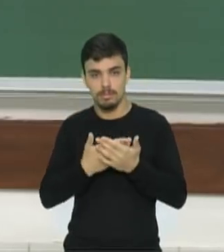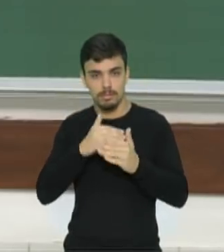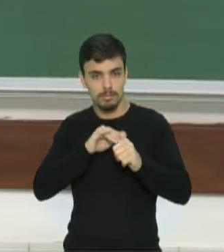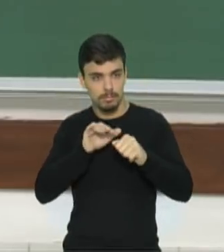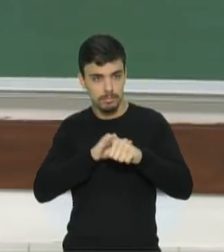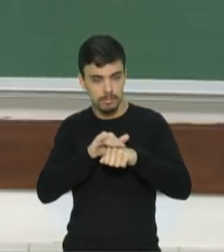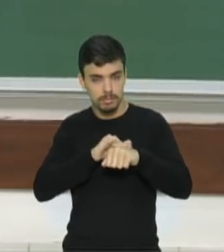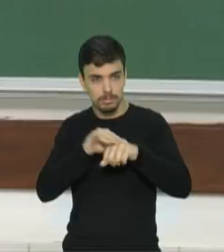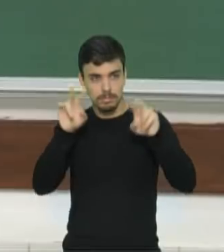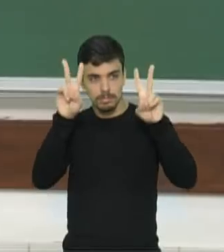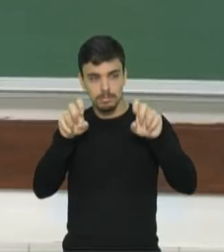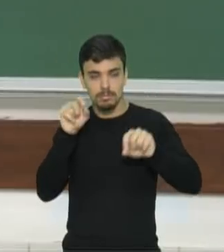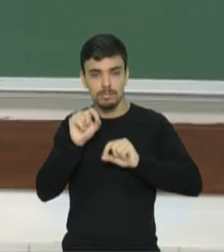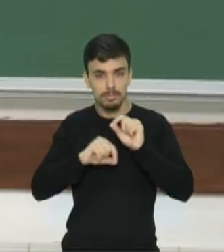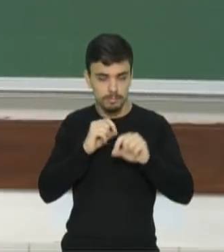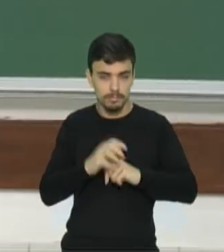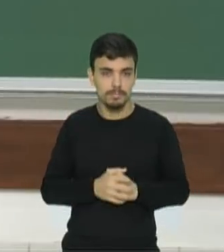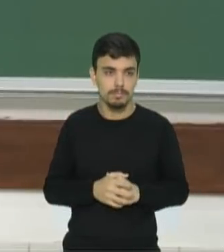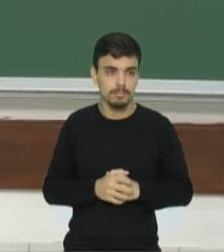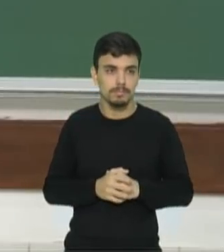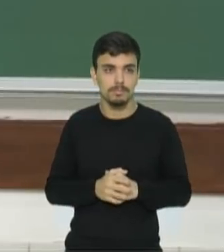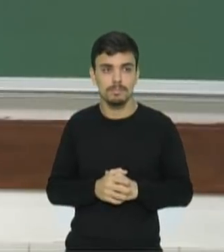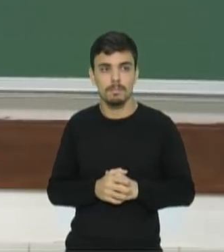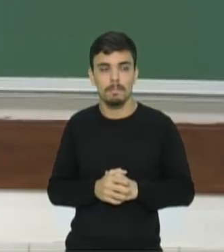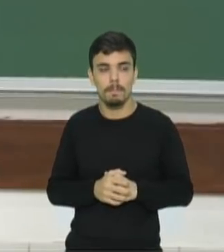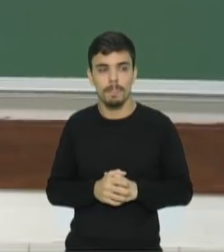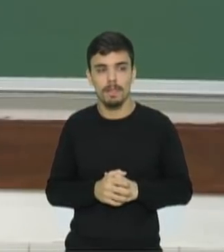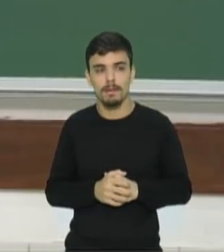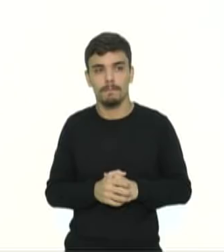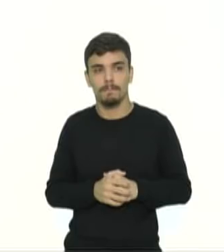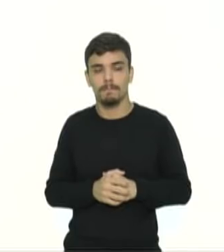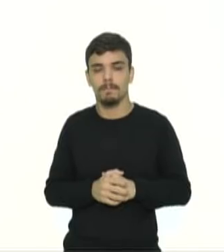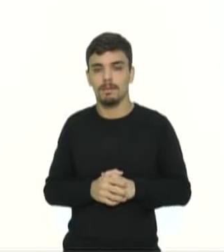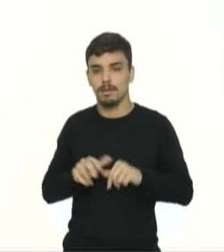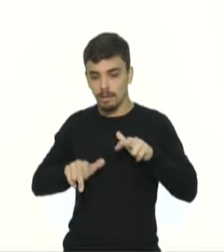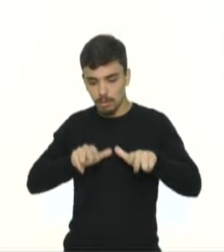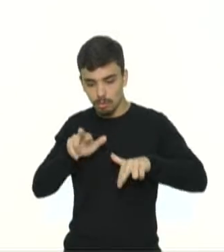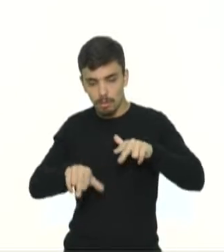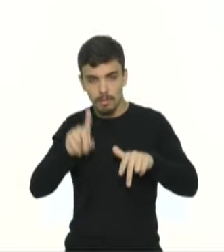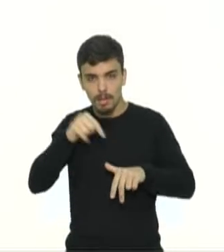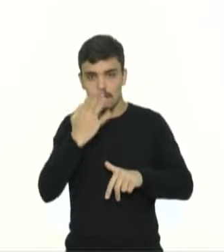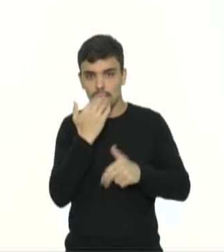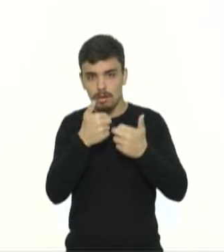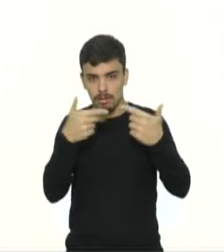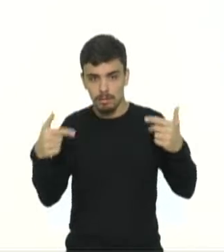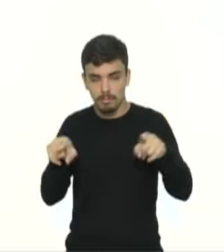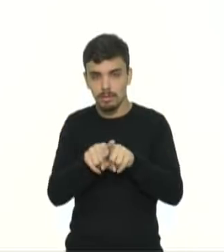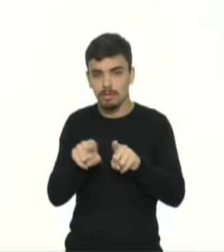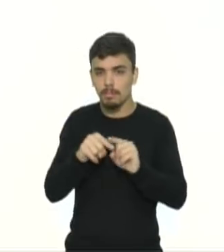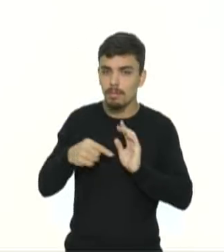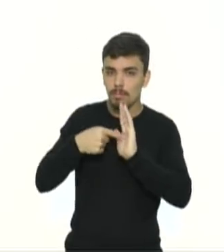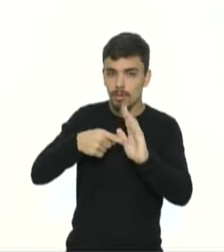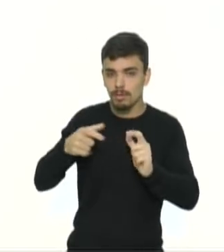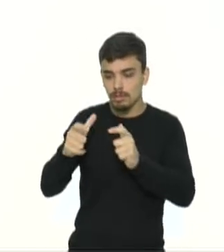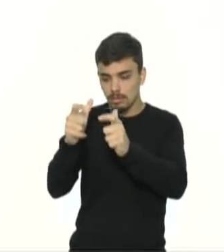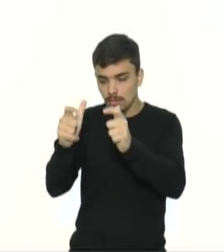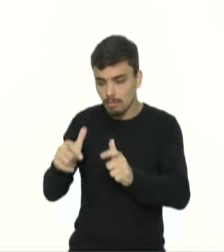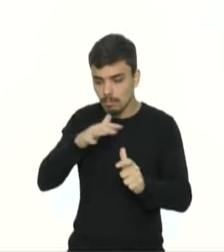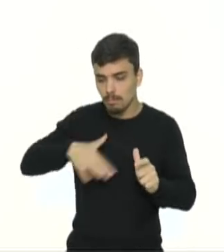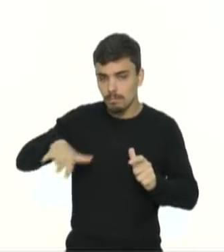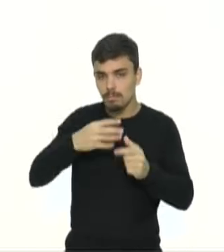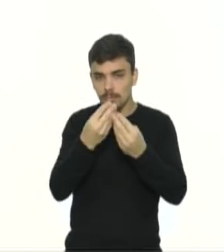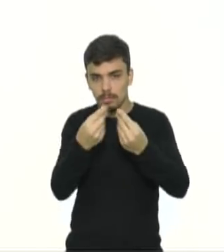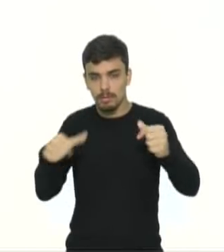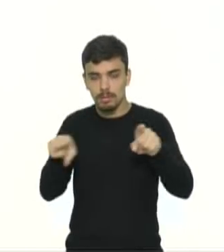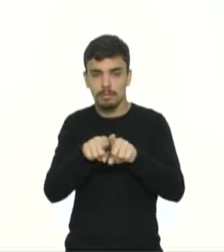isso. E no mais, pessoal, artrópodes servem como alimentos, indicam a qualidade do ambiente, podem se